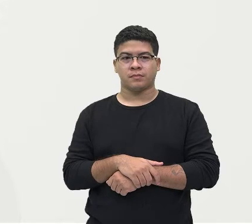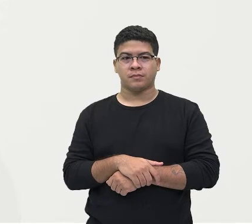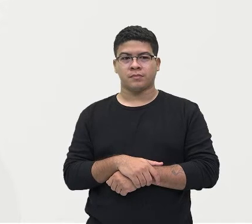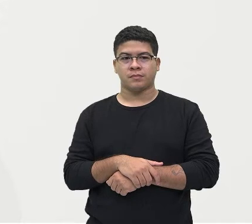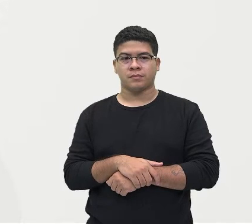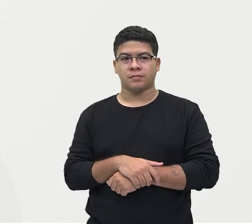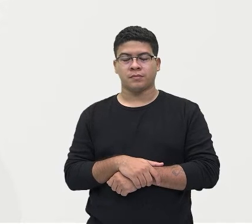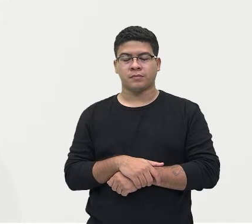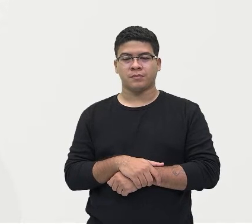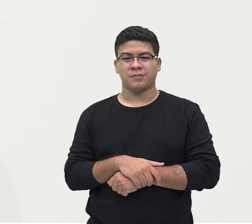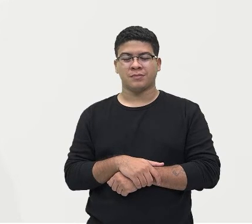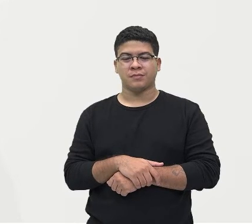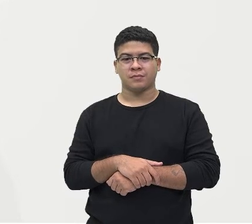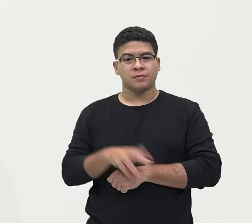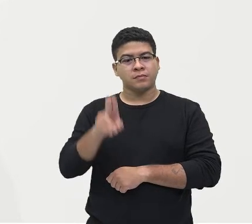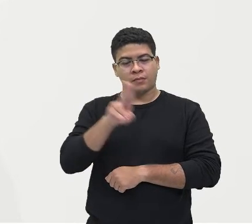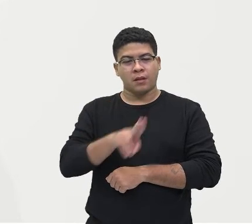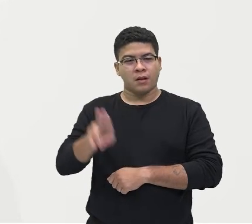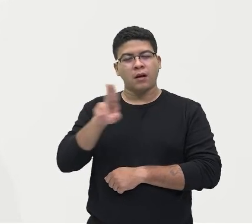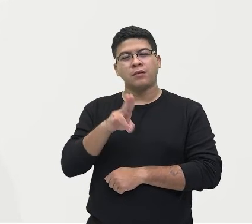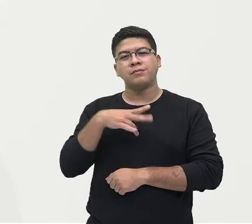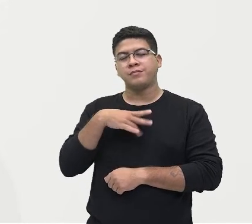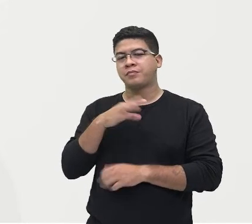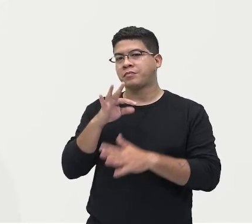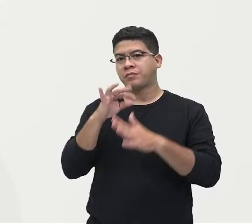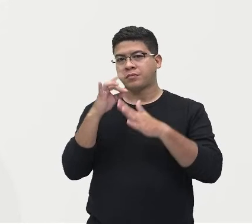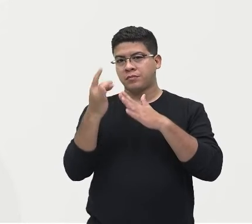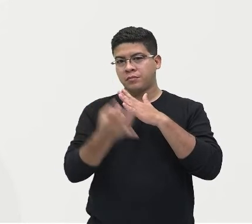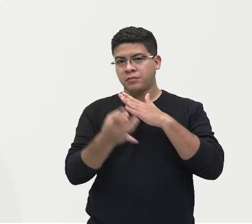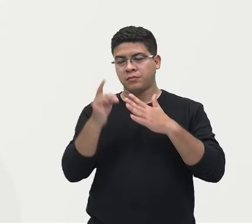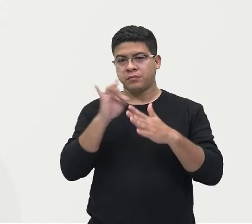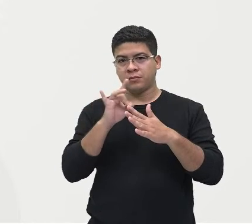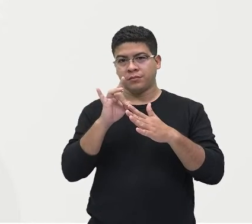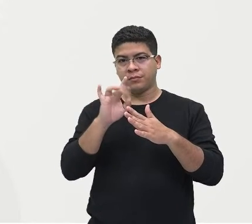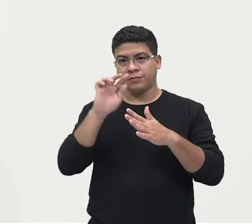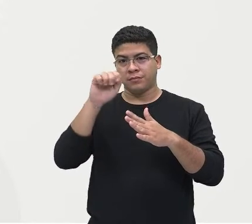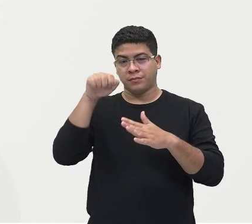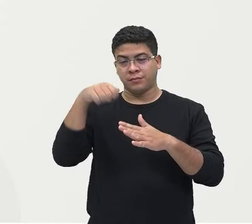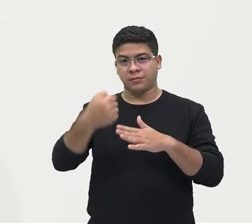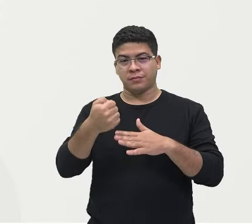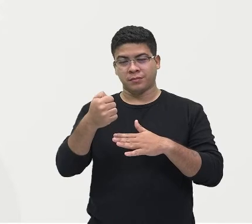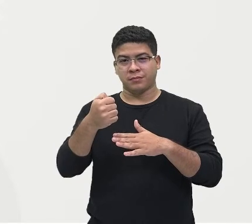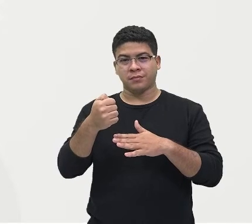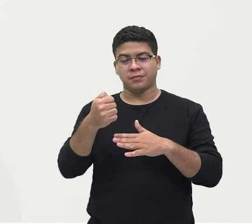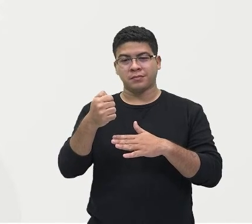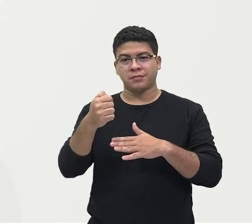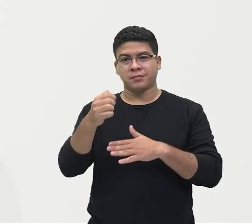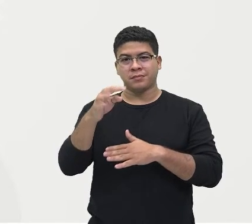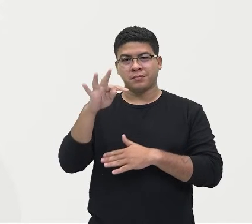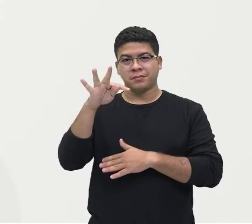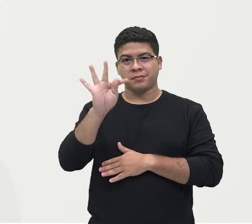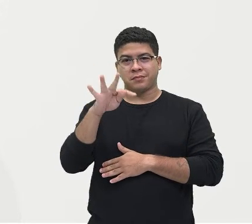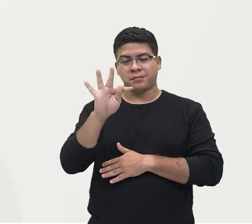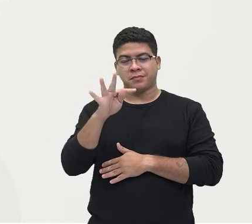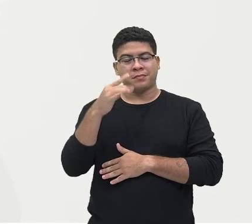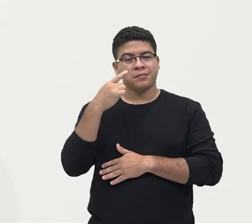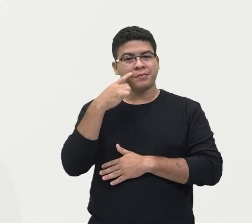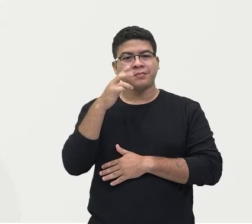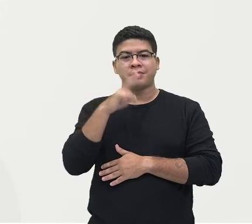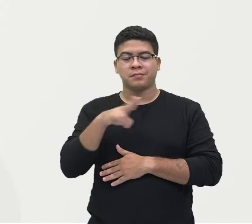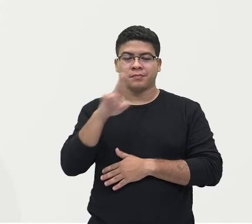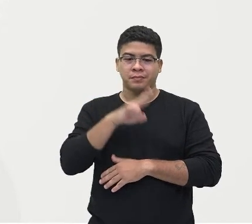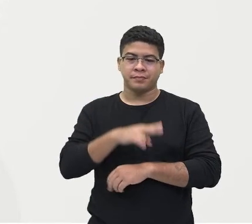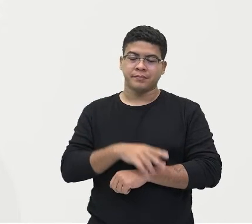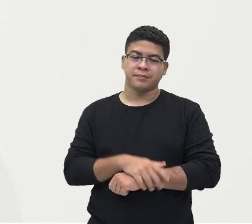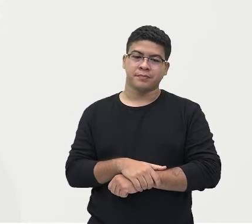aí ele comenta sobre o uso dessa rede social aqui, que é o Twitter. AI is used by Twitter